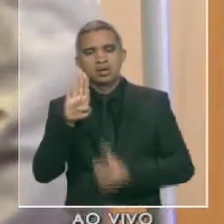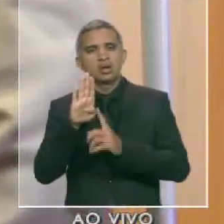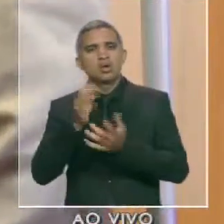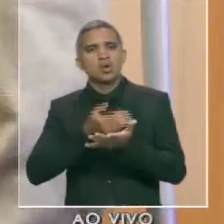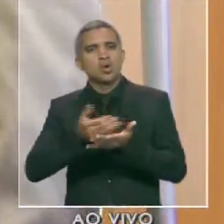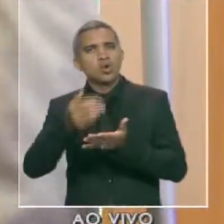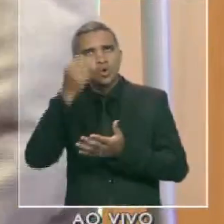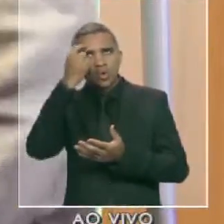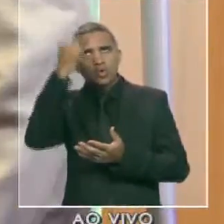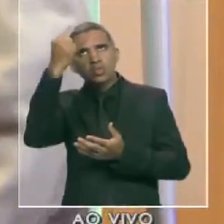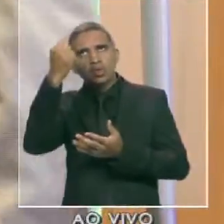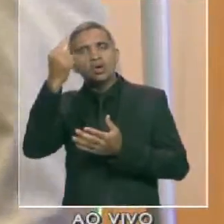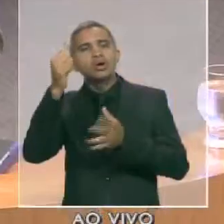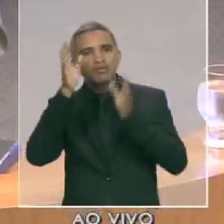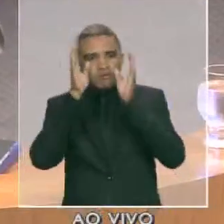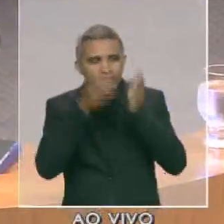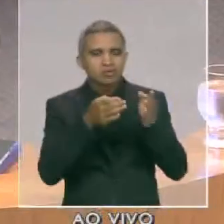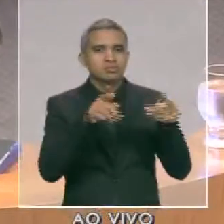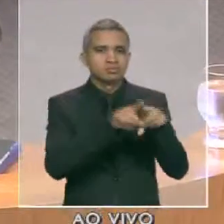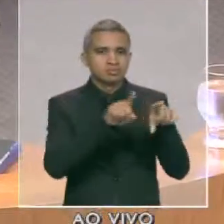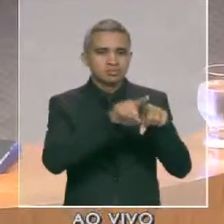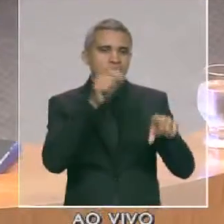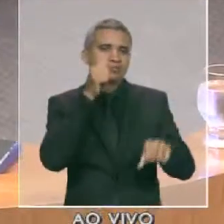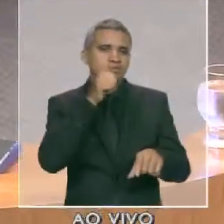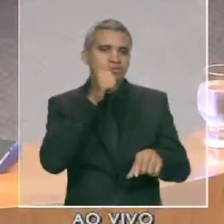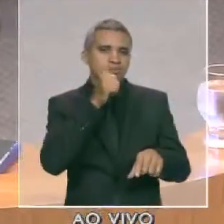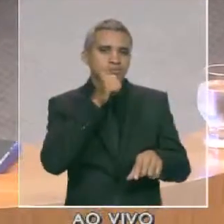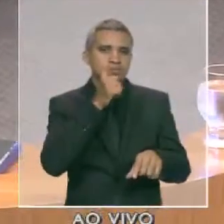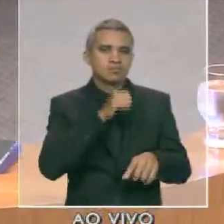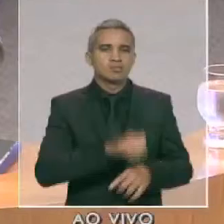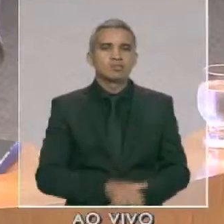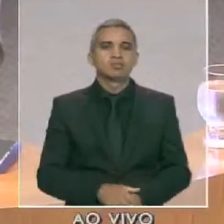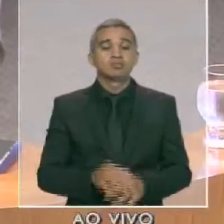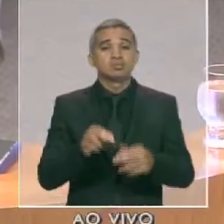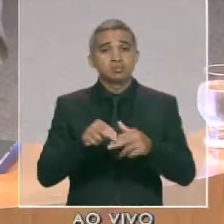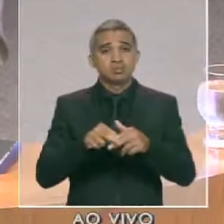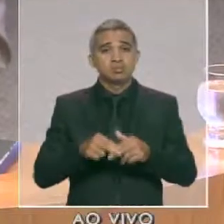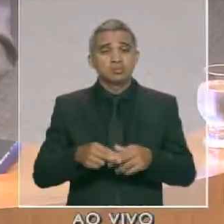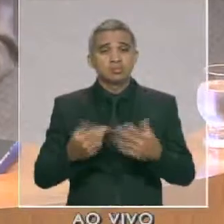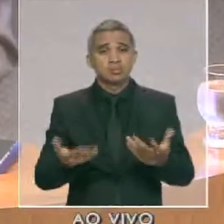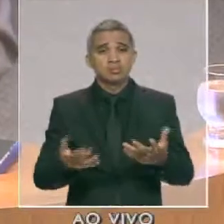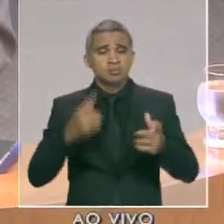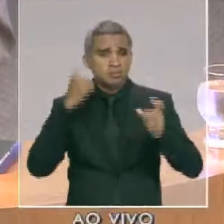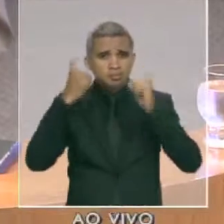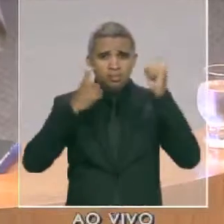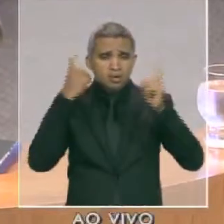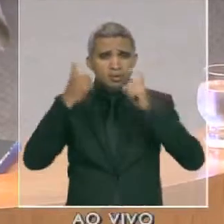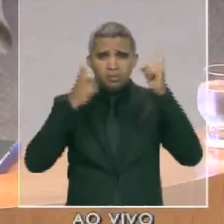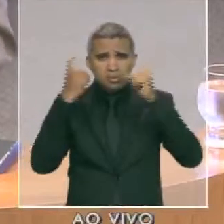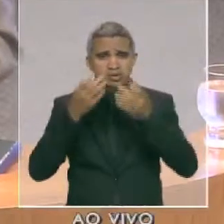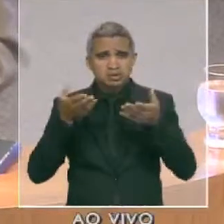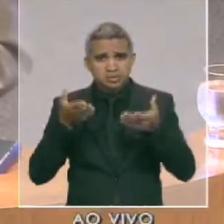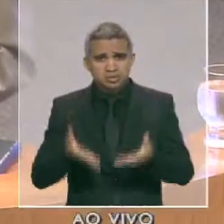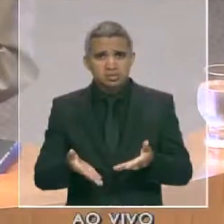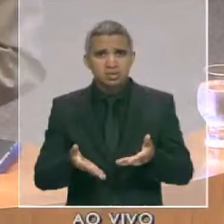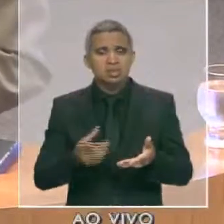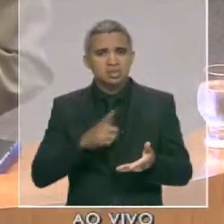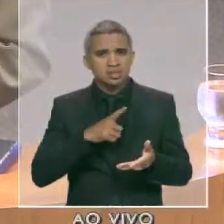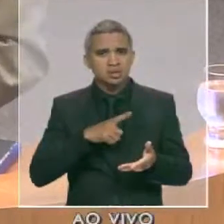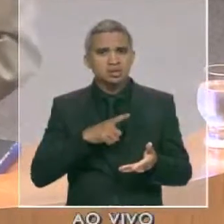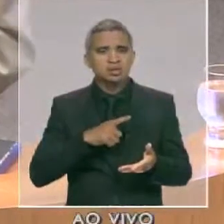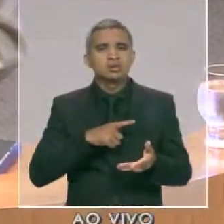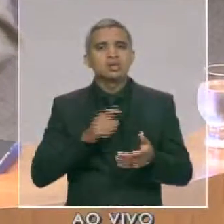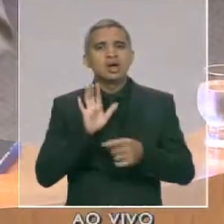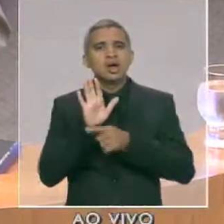realmente, certamente aqui, ser referência para o Estado do Maranhão. Ou seja, a preocupação nossa é certamente contribuir